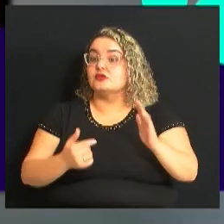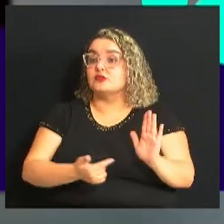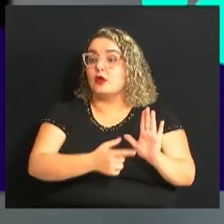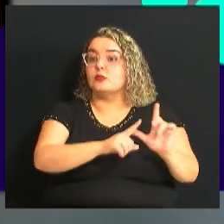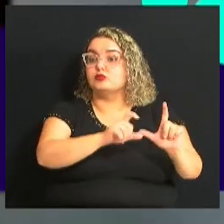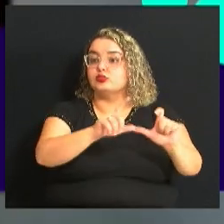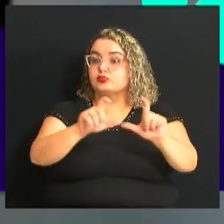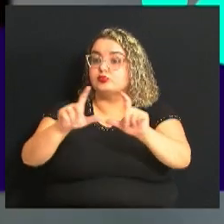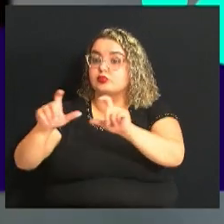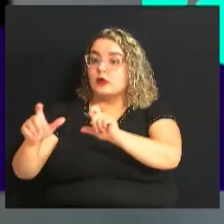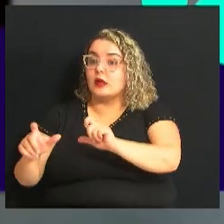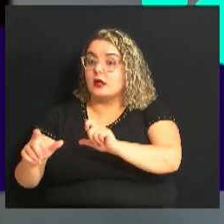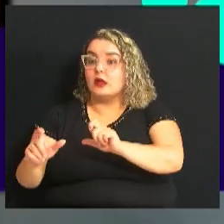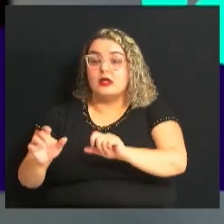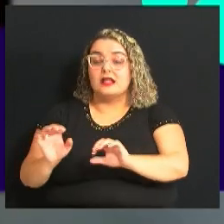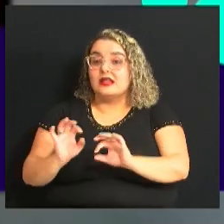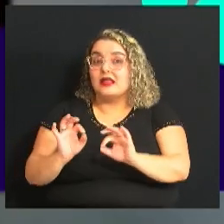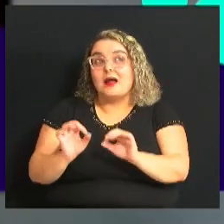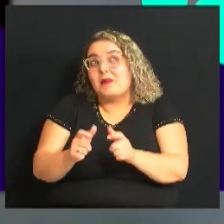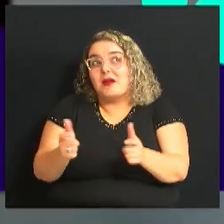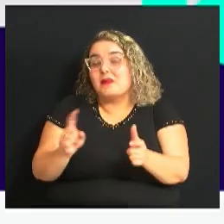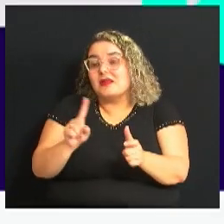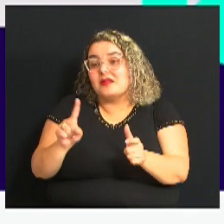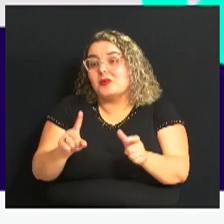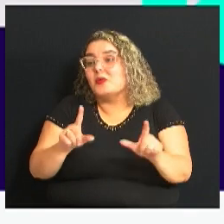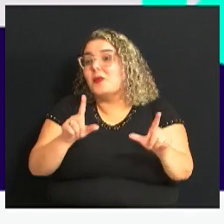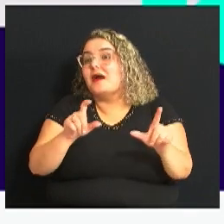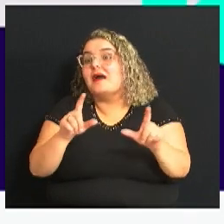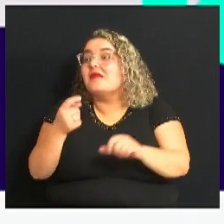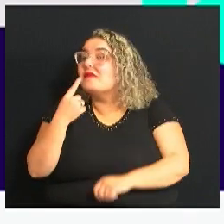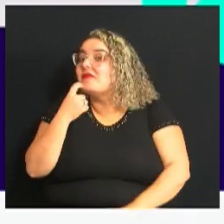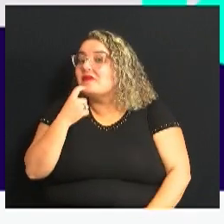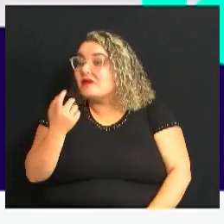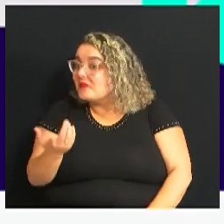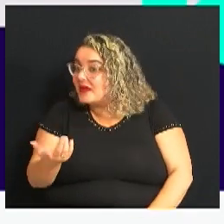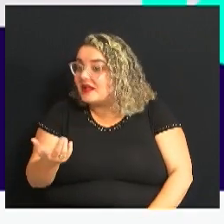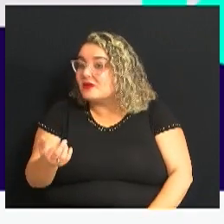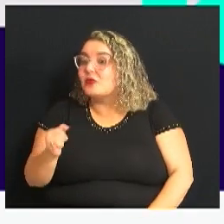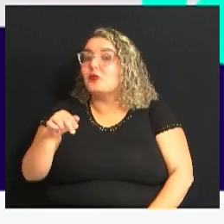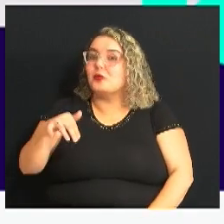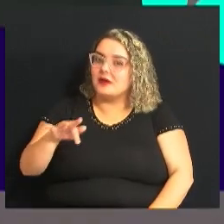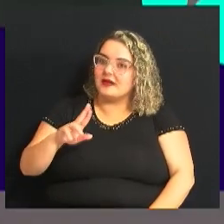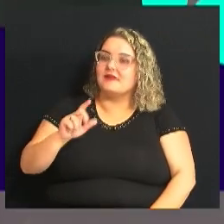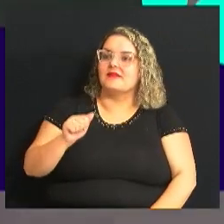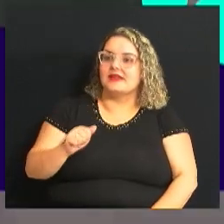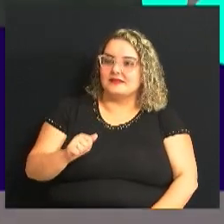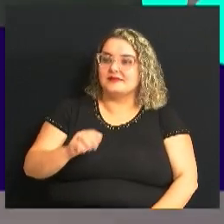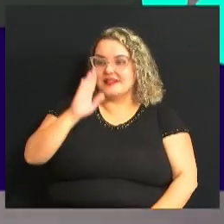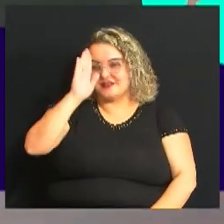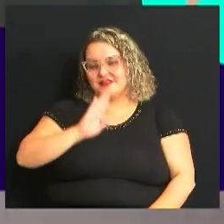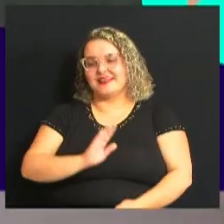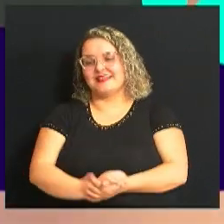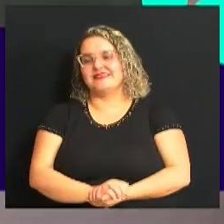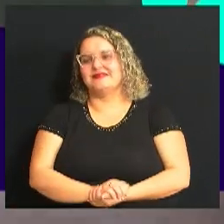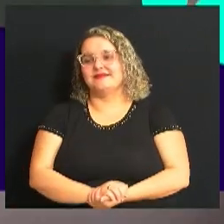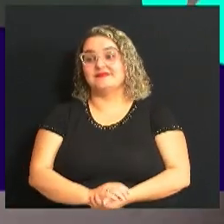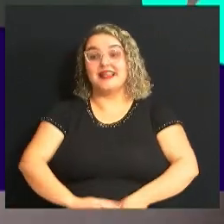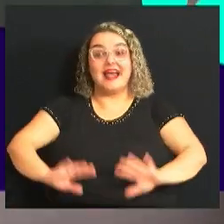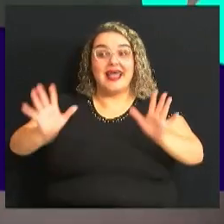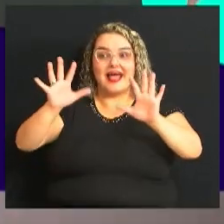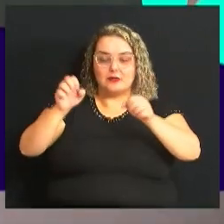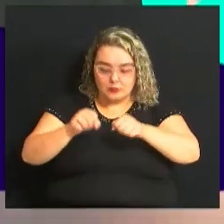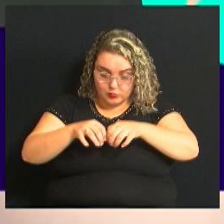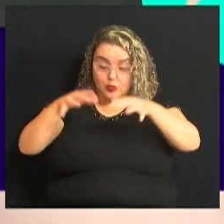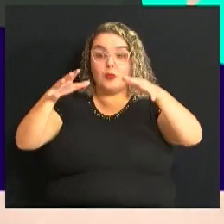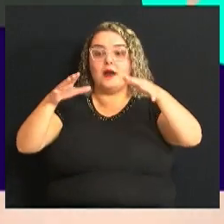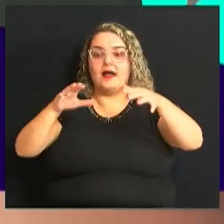fotográfica Nem Tudo é Vermelho com Infravermelho, até 15 de outubro e é de graça. Olá, eu sou o mágico